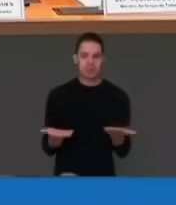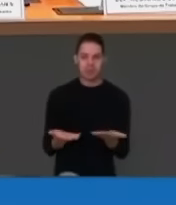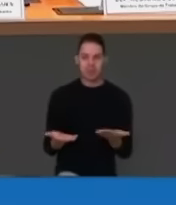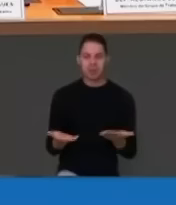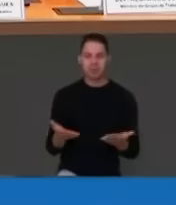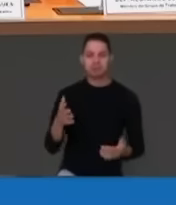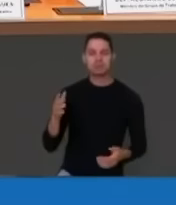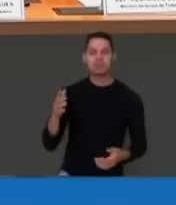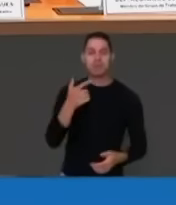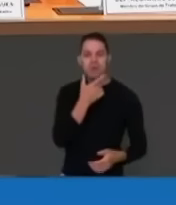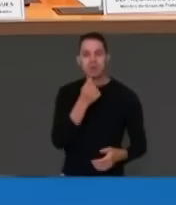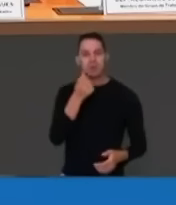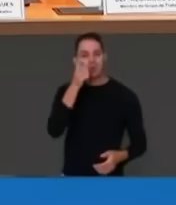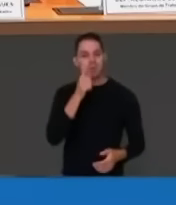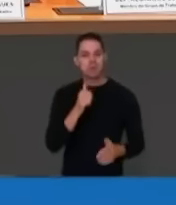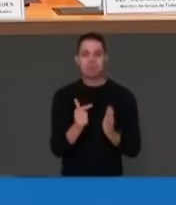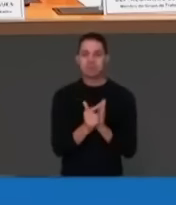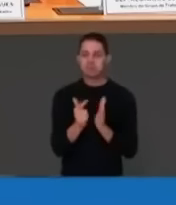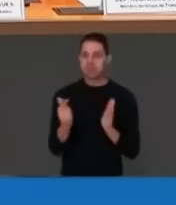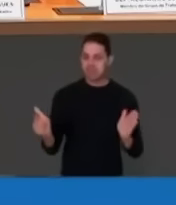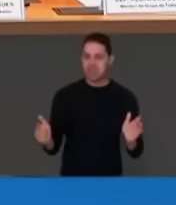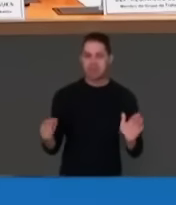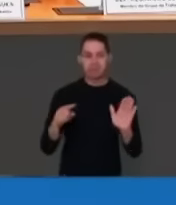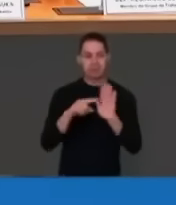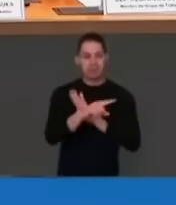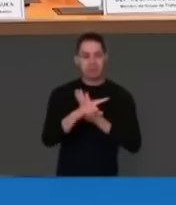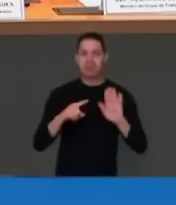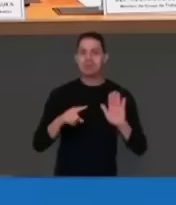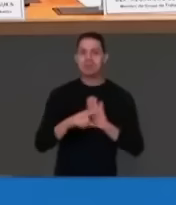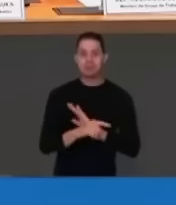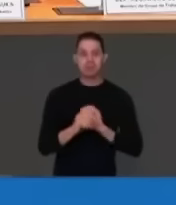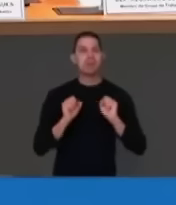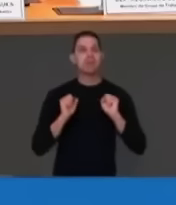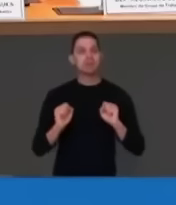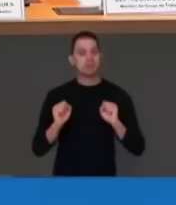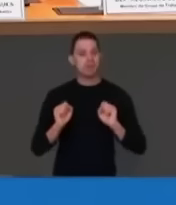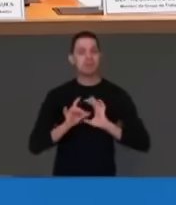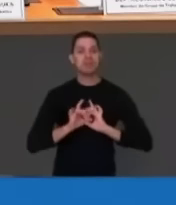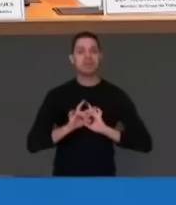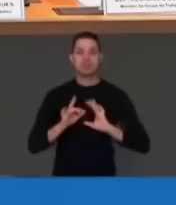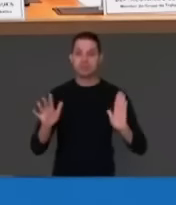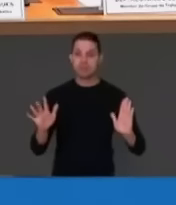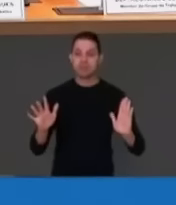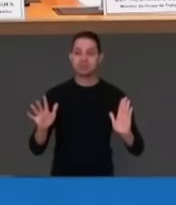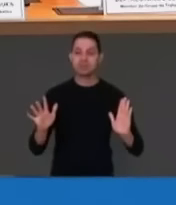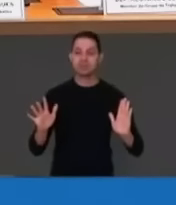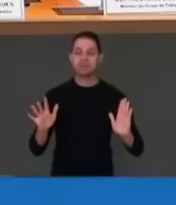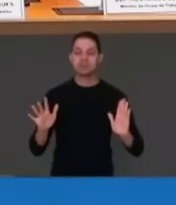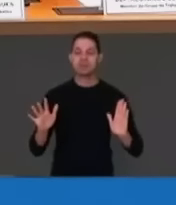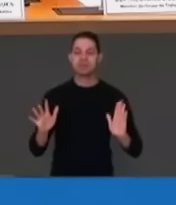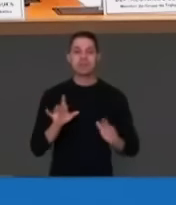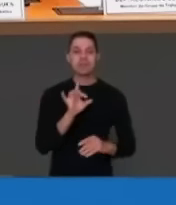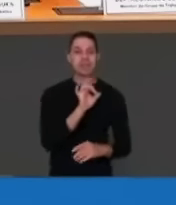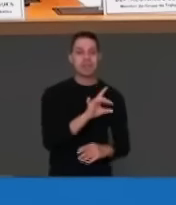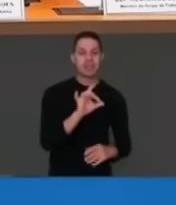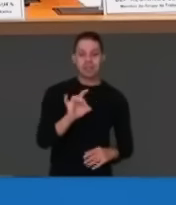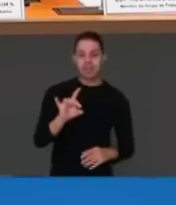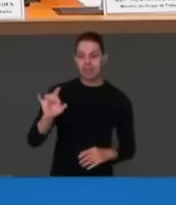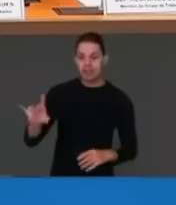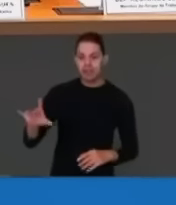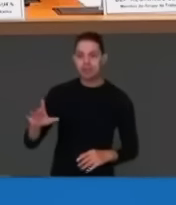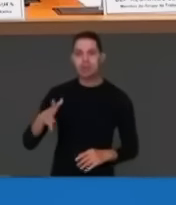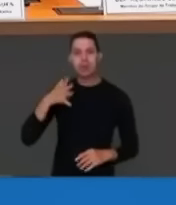blindado e não passa no imposto sobre herança a pessoa mais pobre não tem esse mecanismo parece que a revolta dos Senhores contaminou nosso queera do